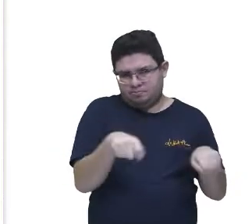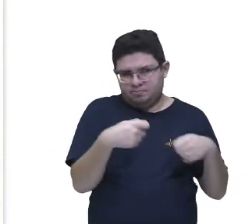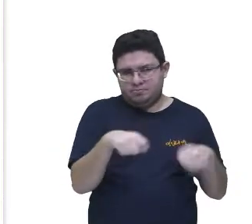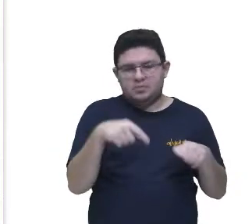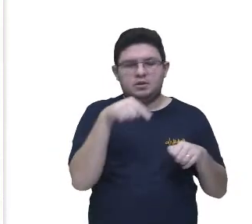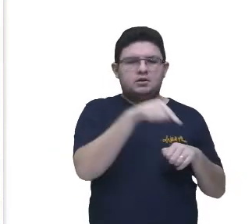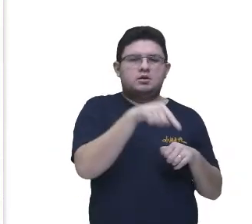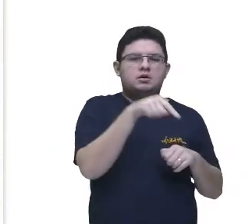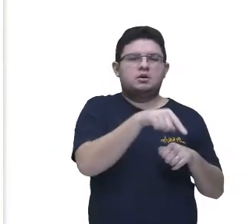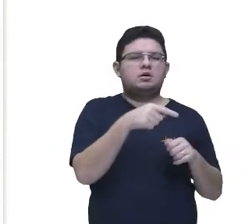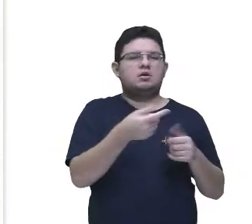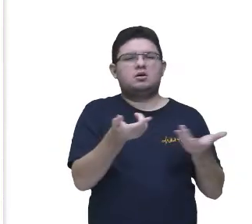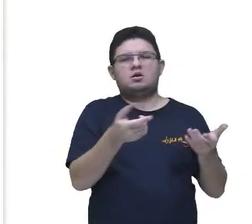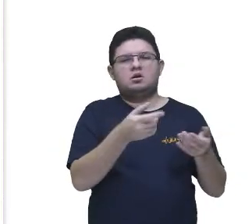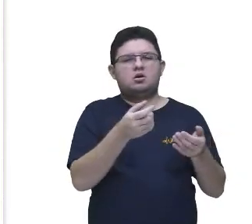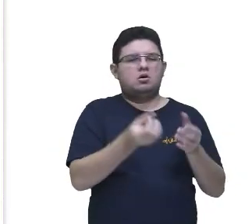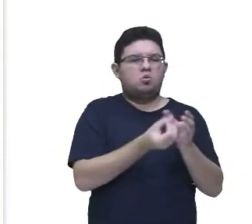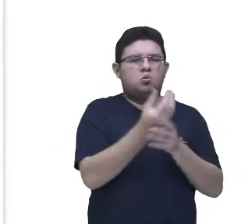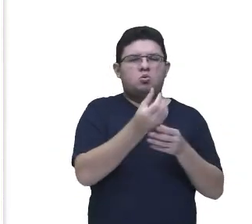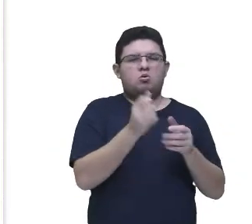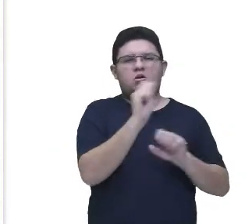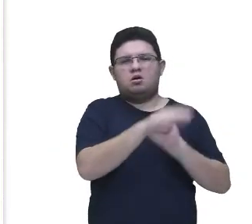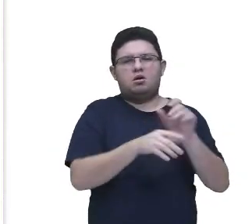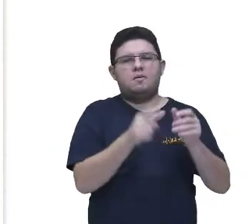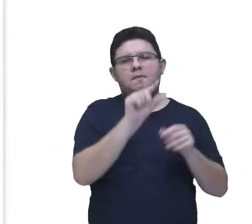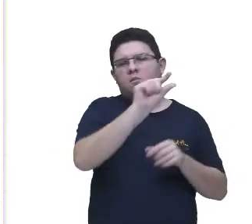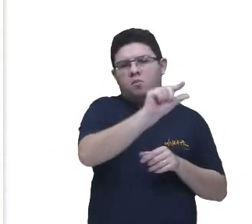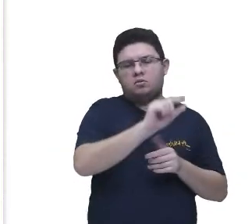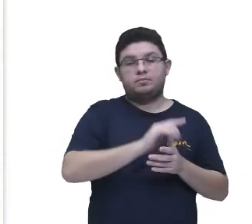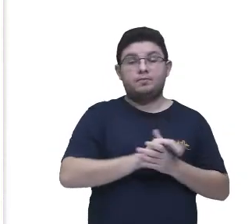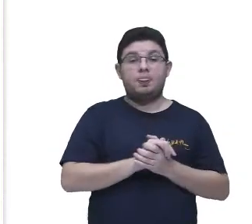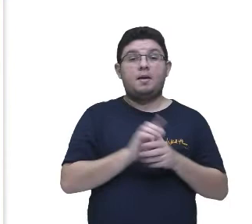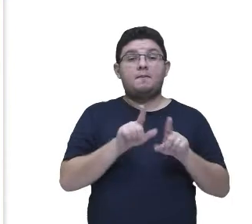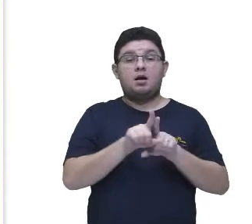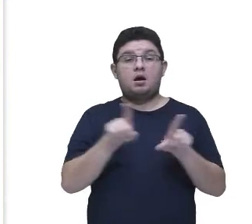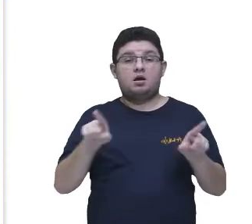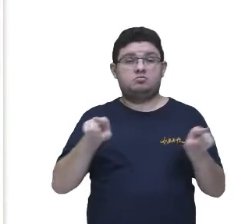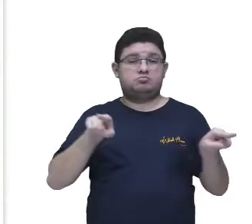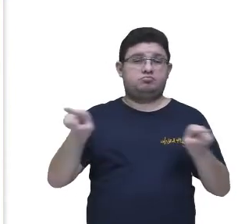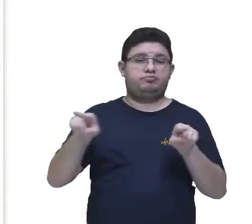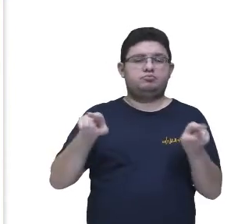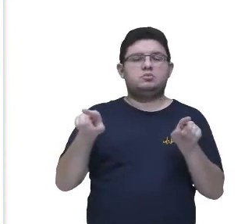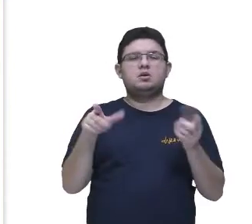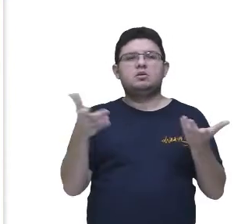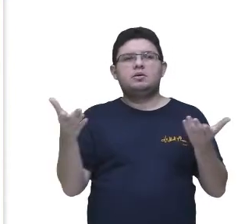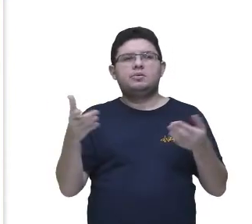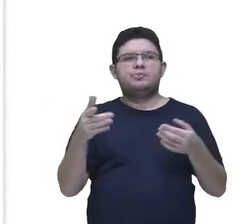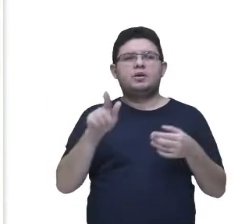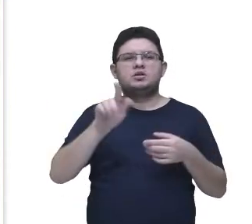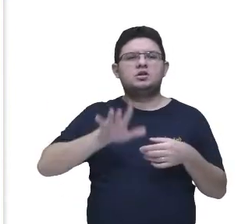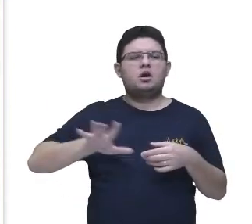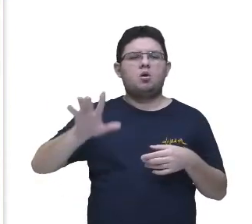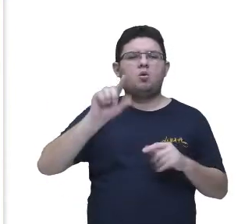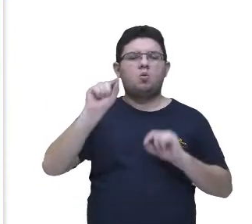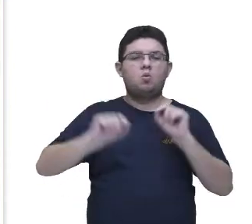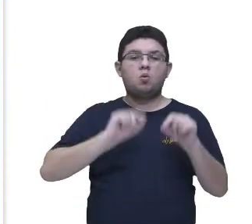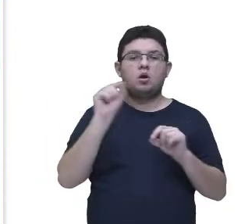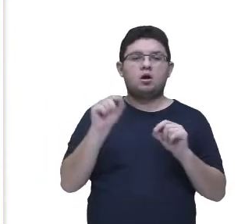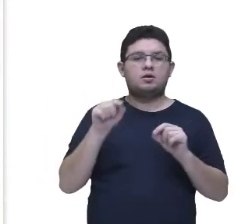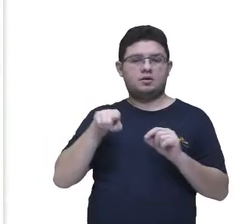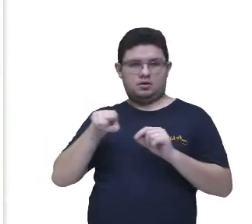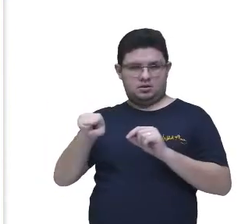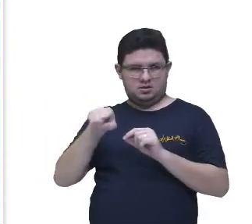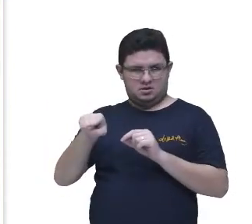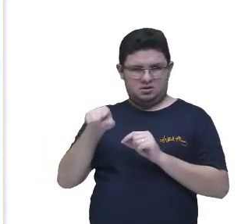gerado por eles é menor. Mas a gente vai ter aí uma questão de que, geralmente, as áreas de poder aquisitivo mais